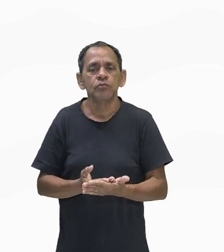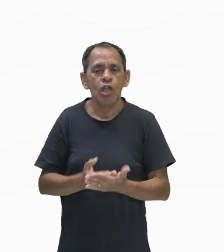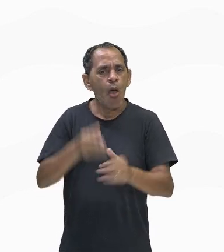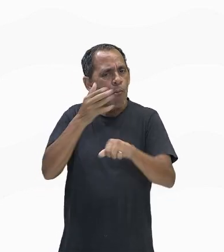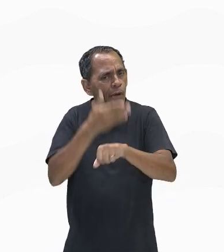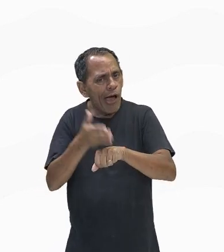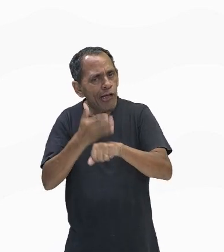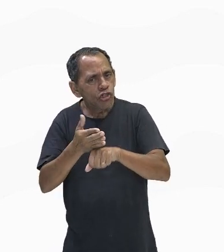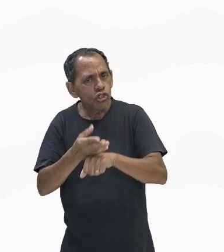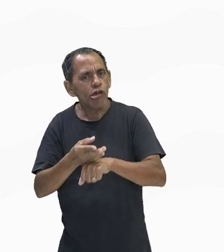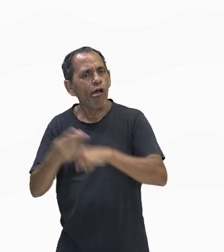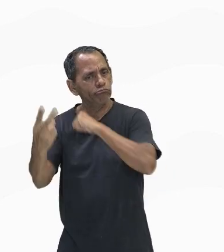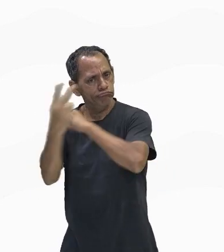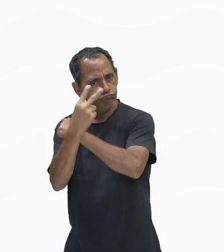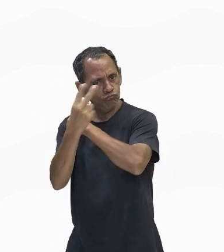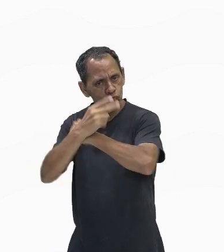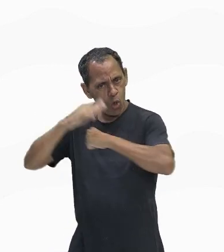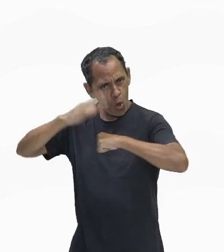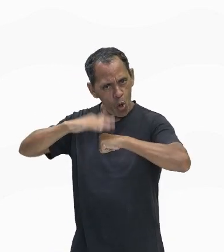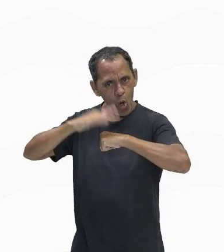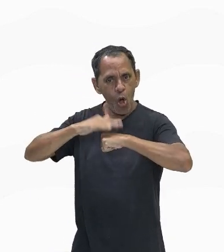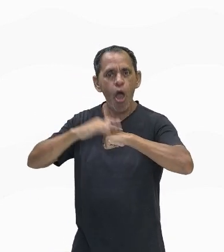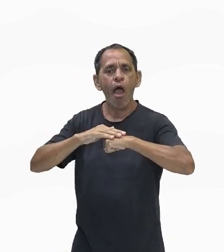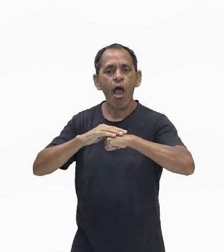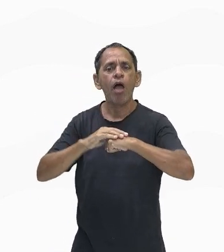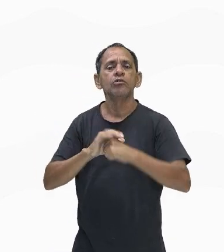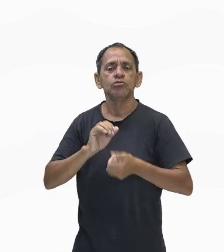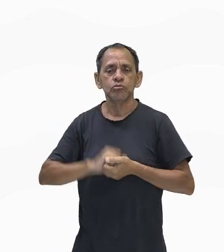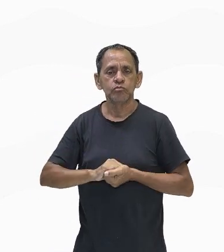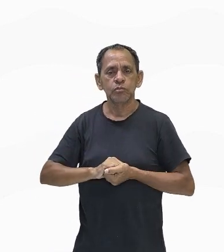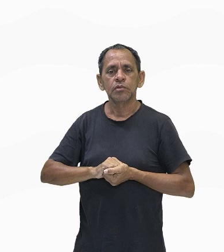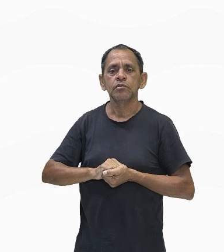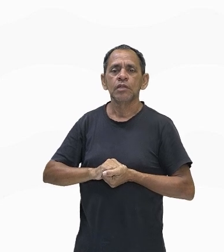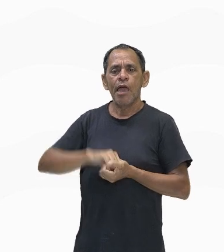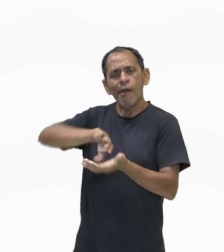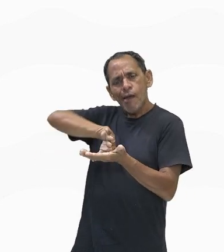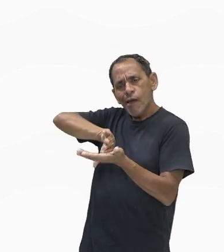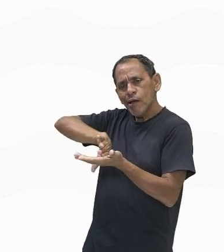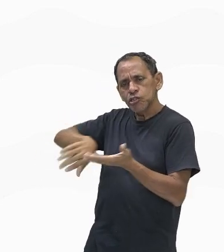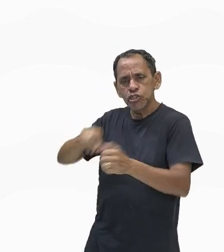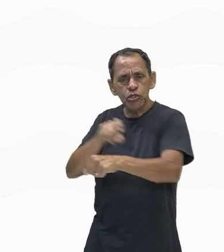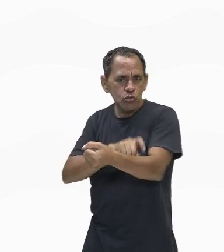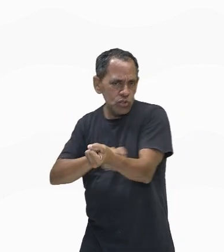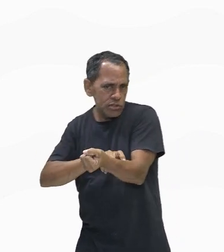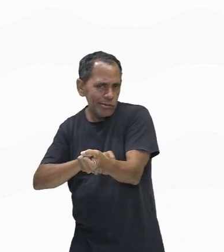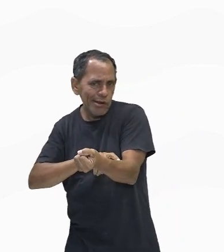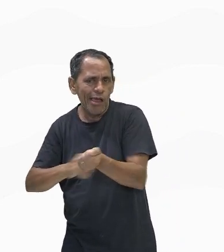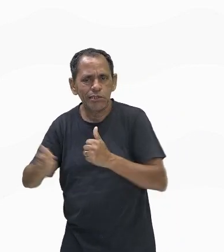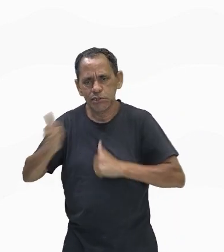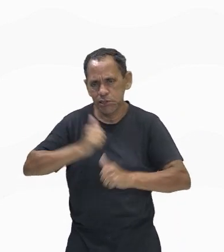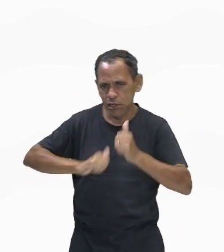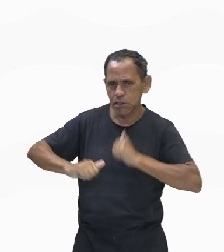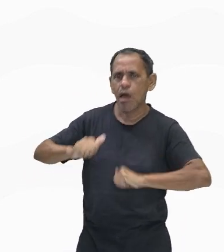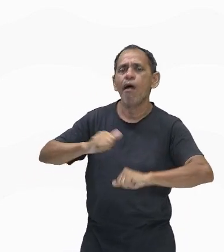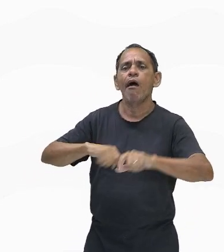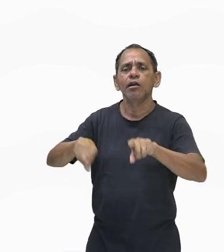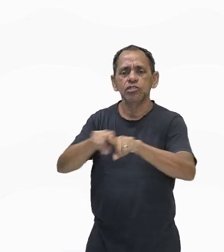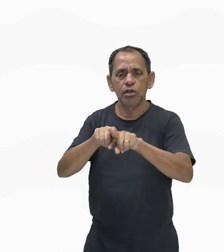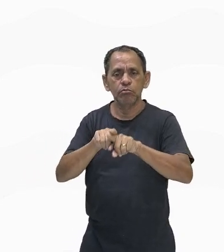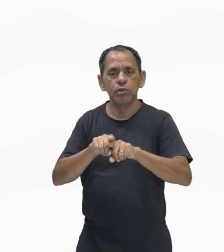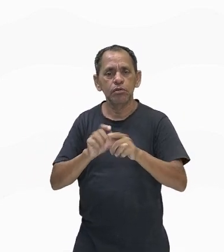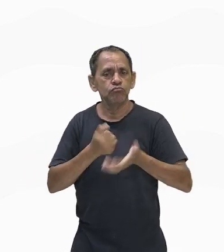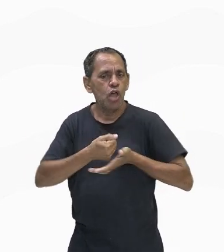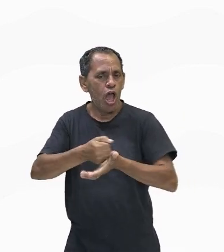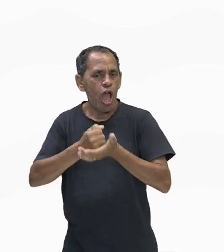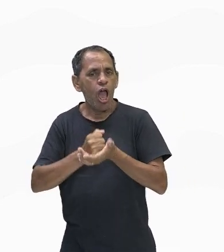ajuda. Previne e diminui o estresse e a ansiedade também. E ajuda-nos a tomar